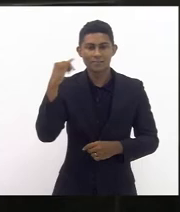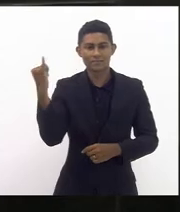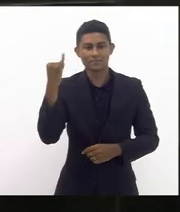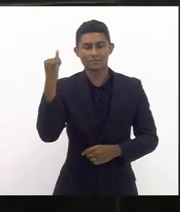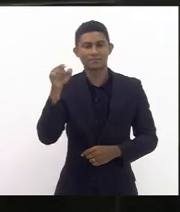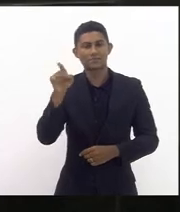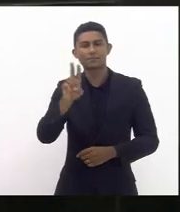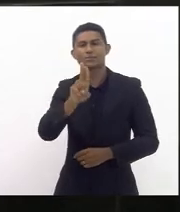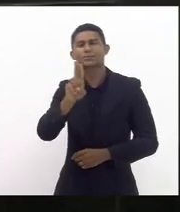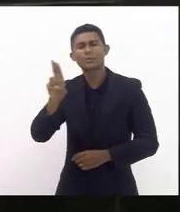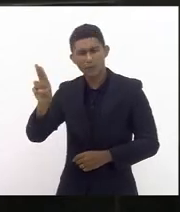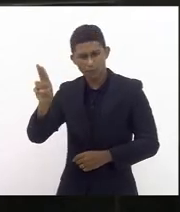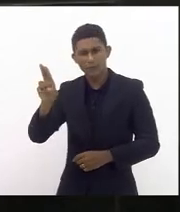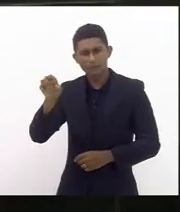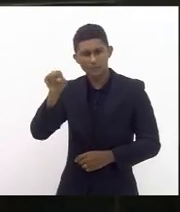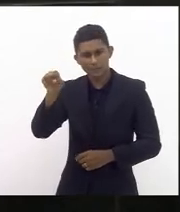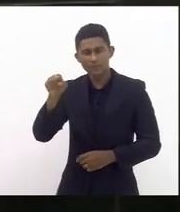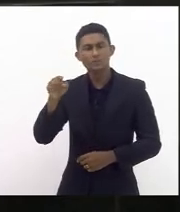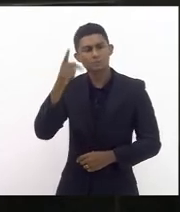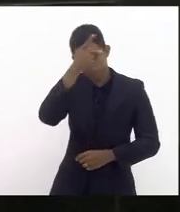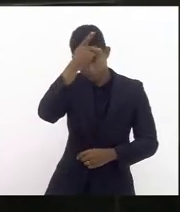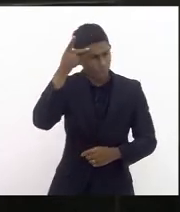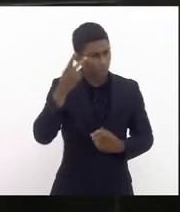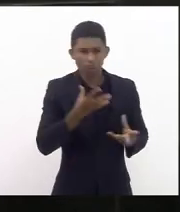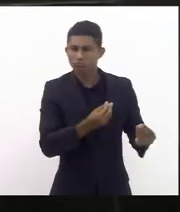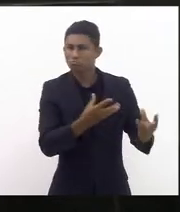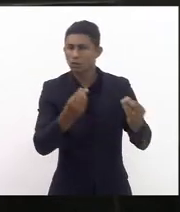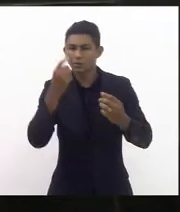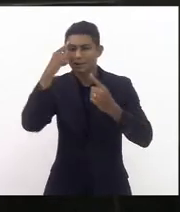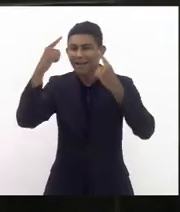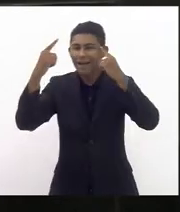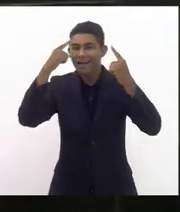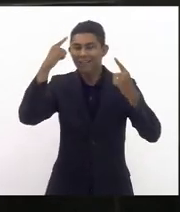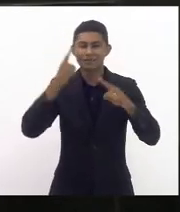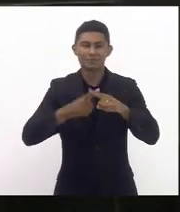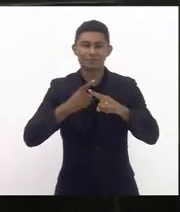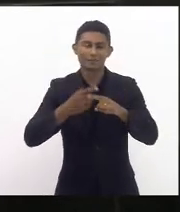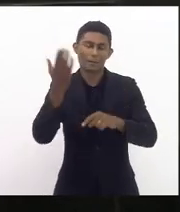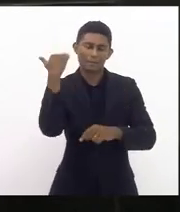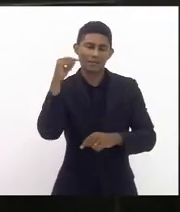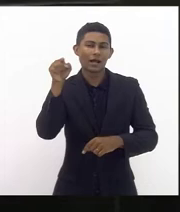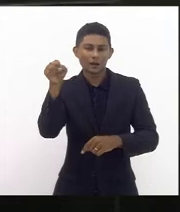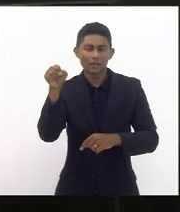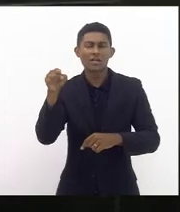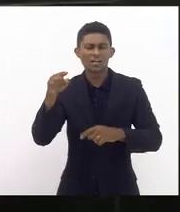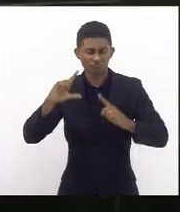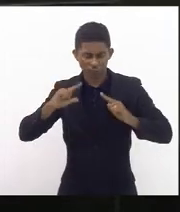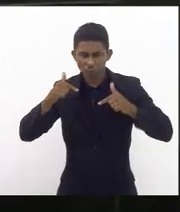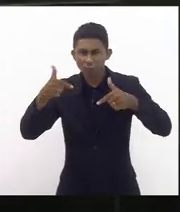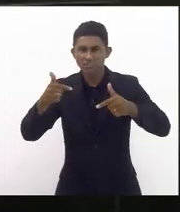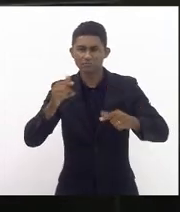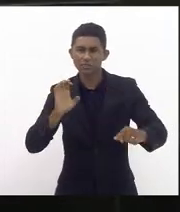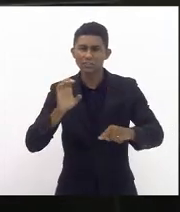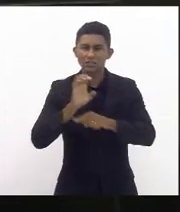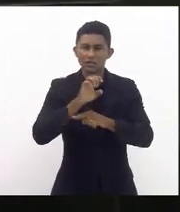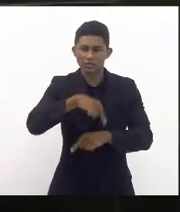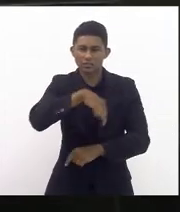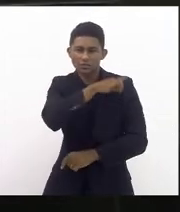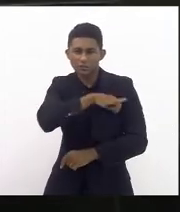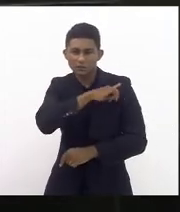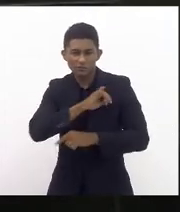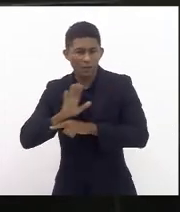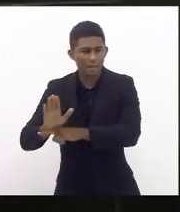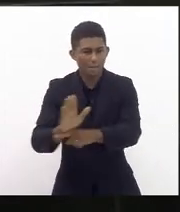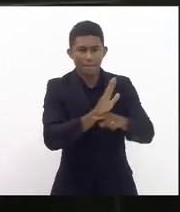Leonel Brizola tem sido muito bem lembrado pela sua atuação em defesa do Estado do Rio de Janeiro e pelo